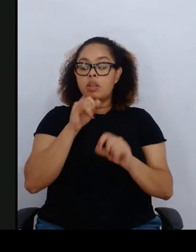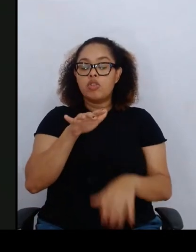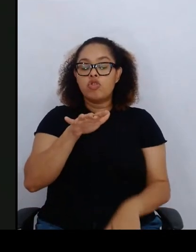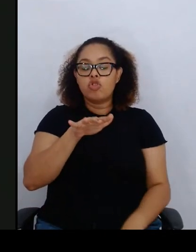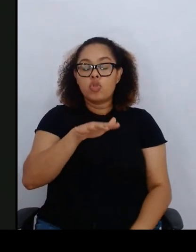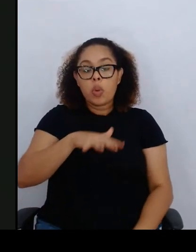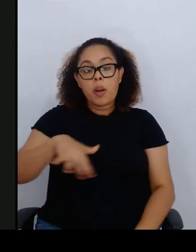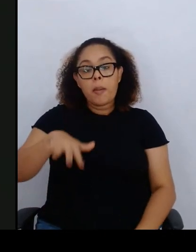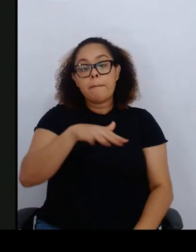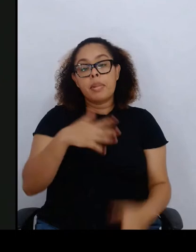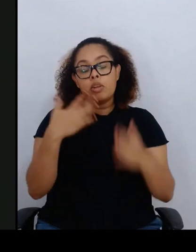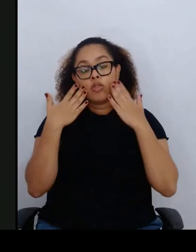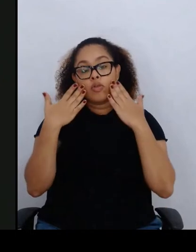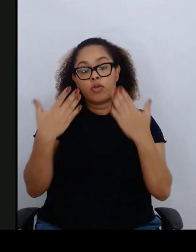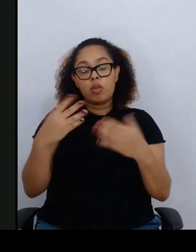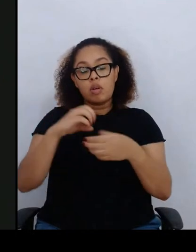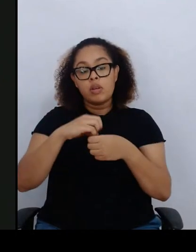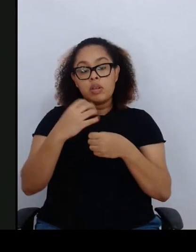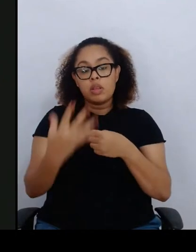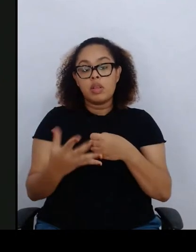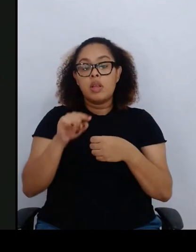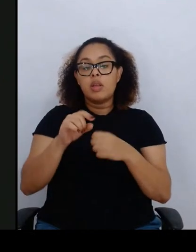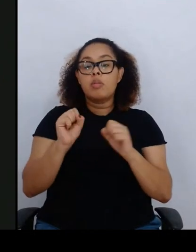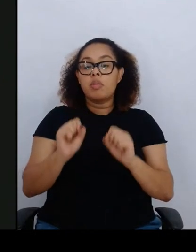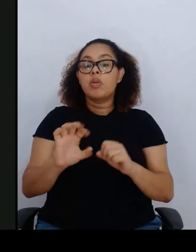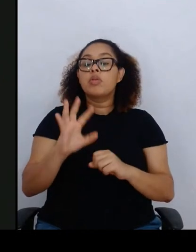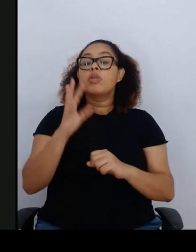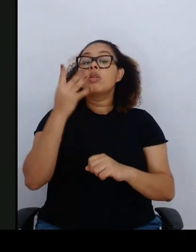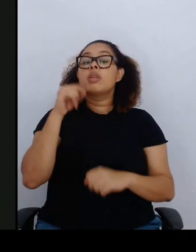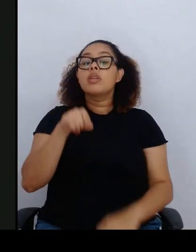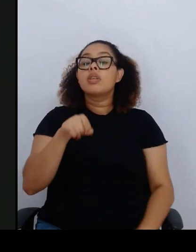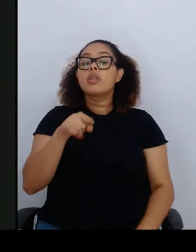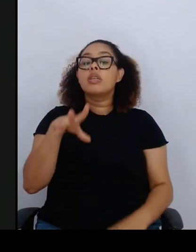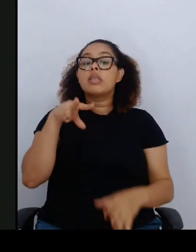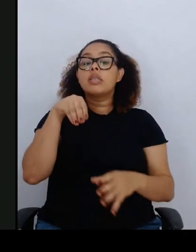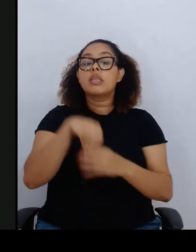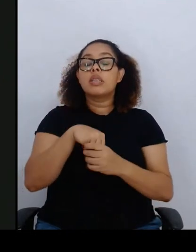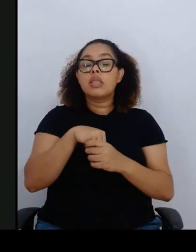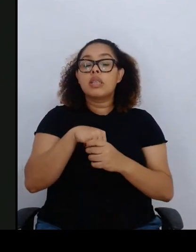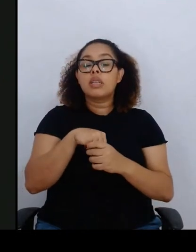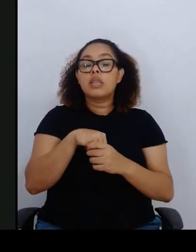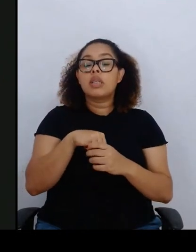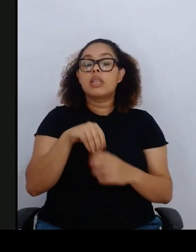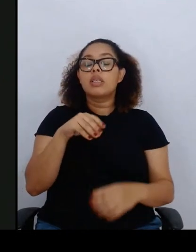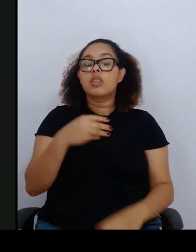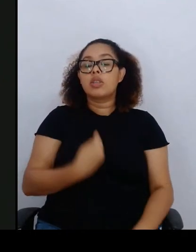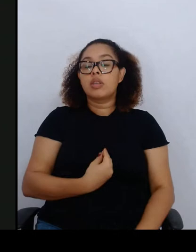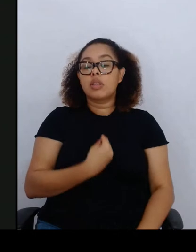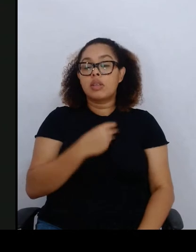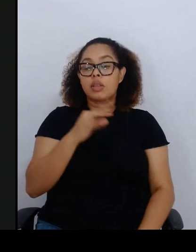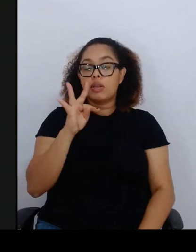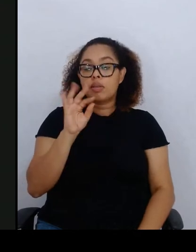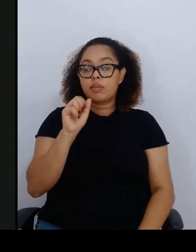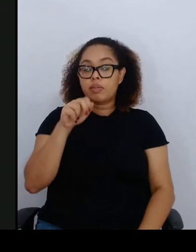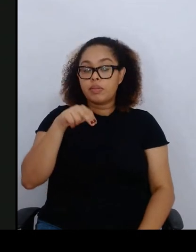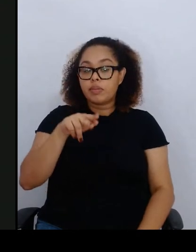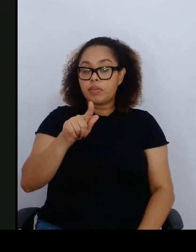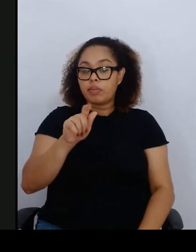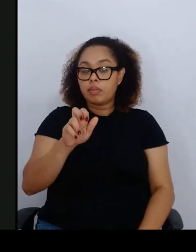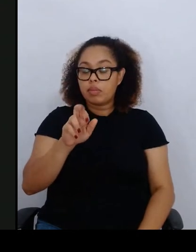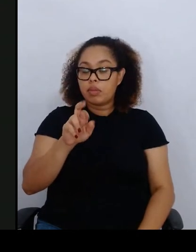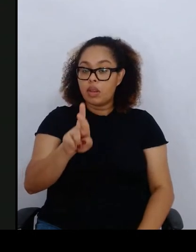podem ter sido inspirados na experiência intensa havia diferentes bairros para europeus